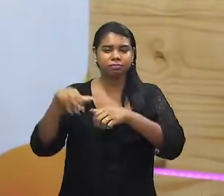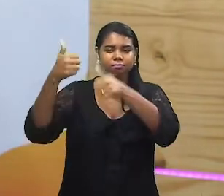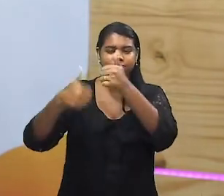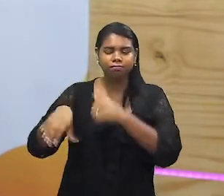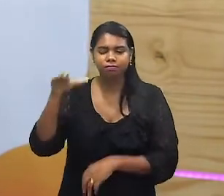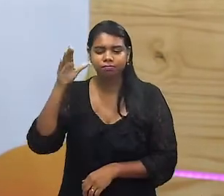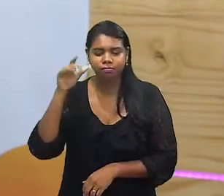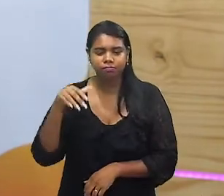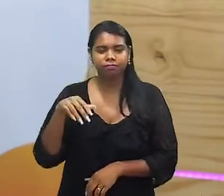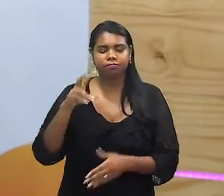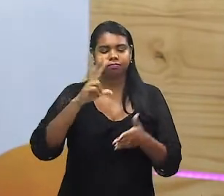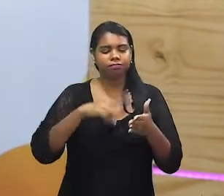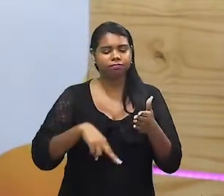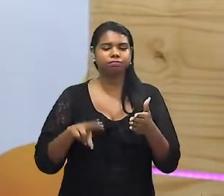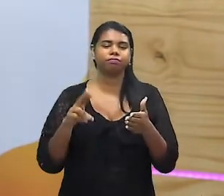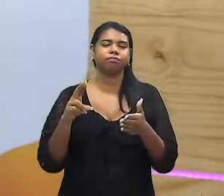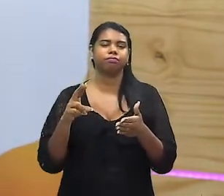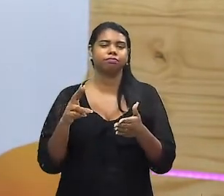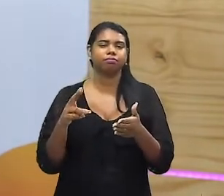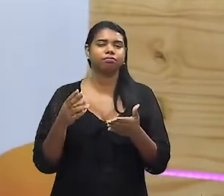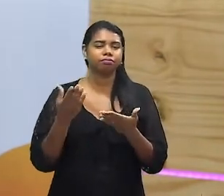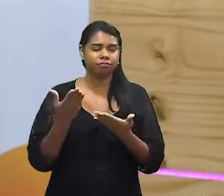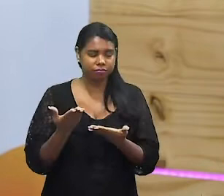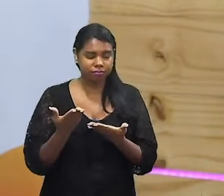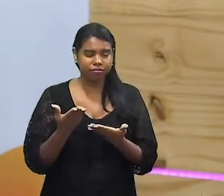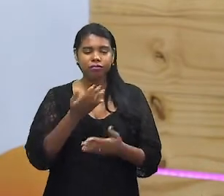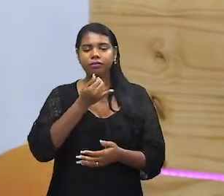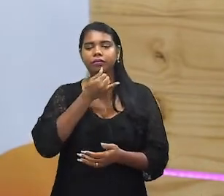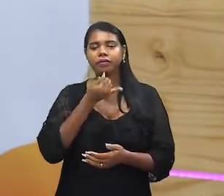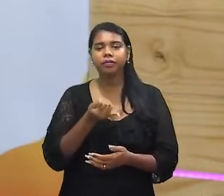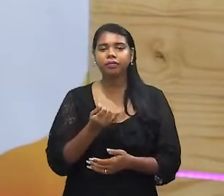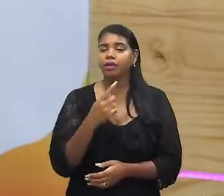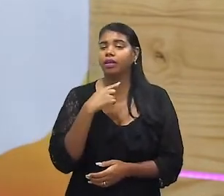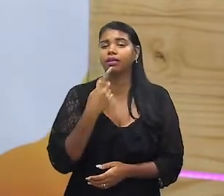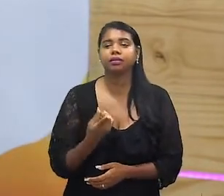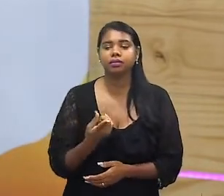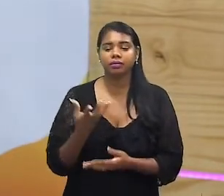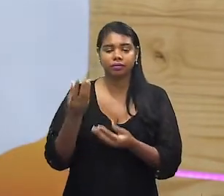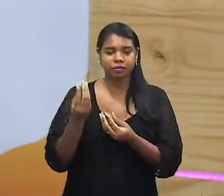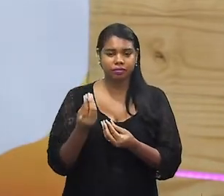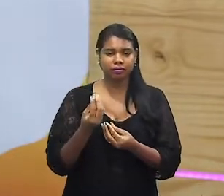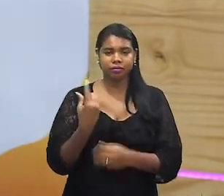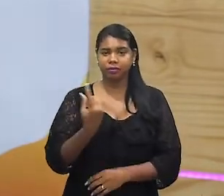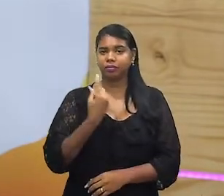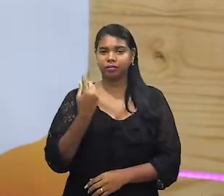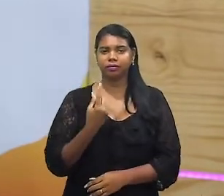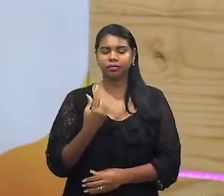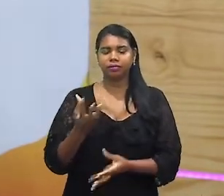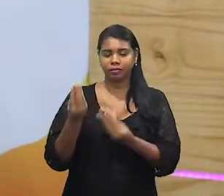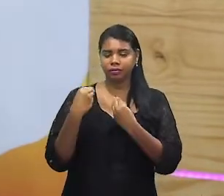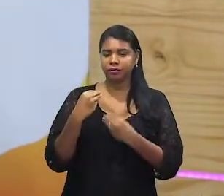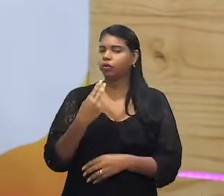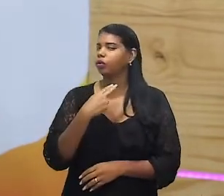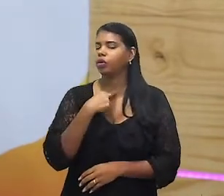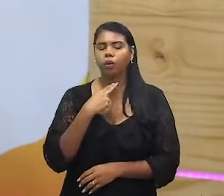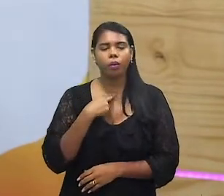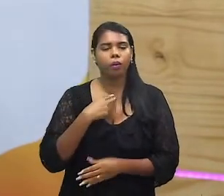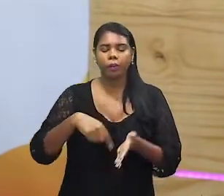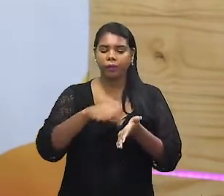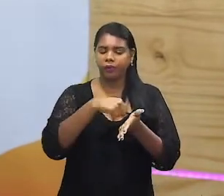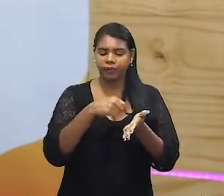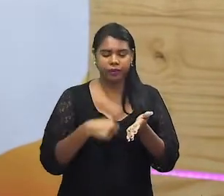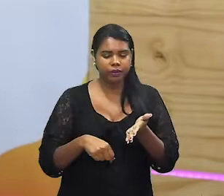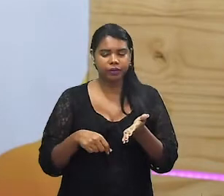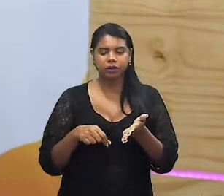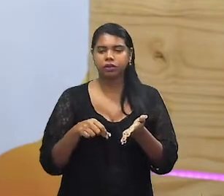É uma edição que não é consumível, ou seja, ninguém vai receber individualmente e não pode riscar, não pode